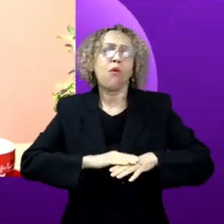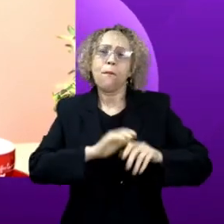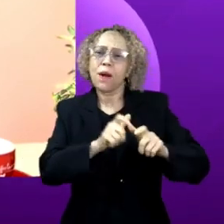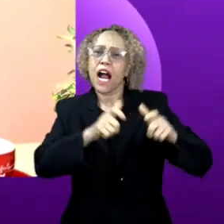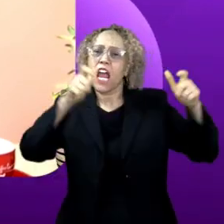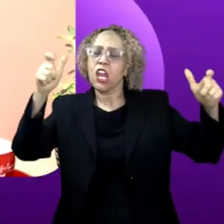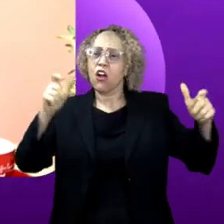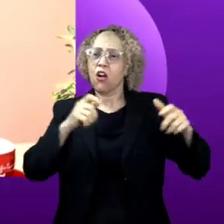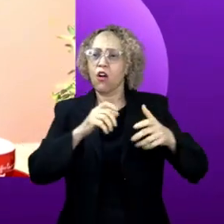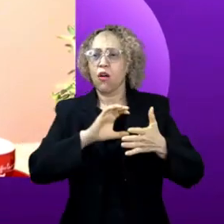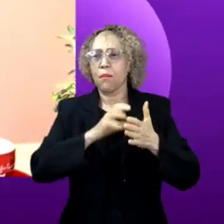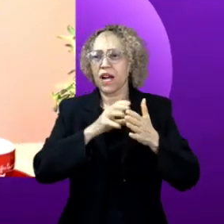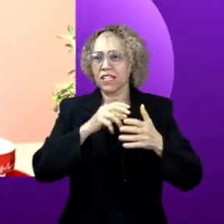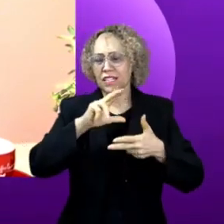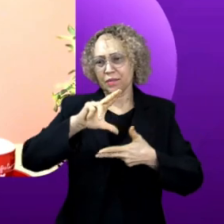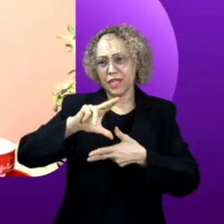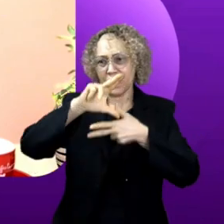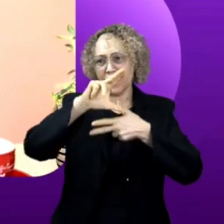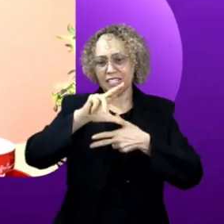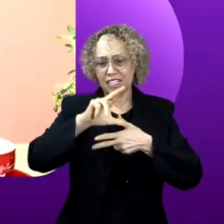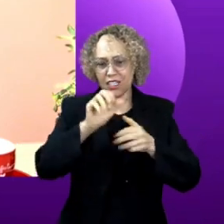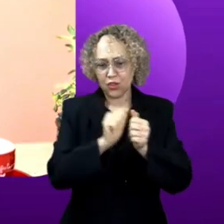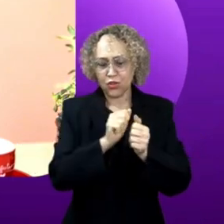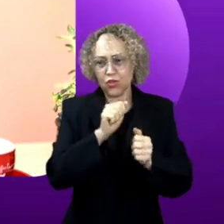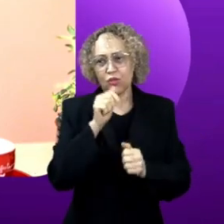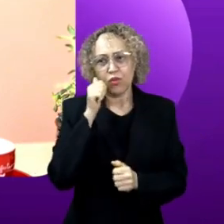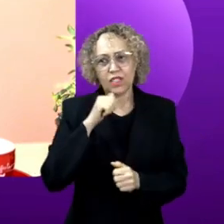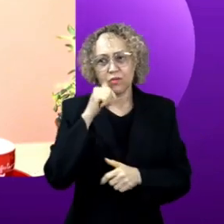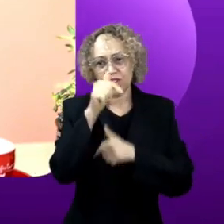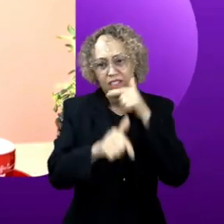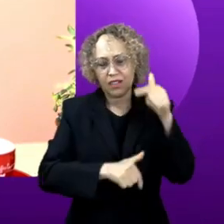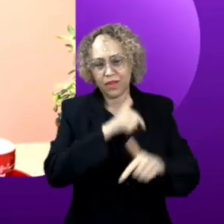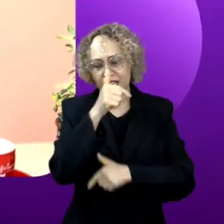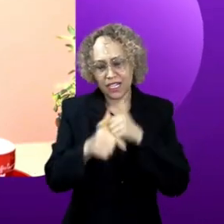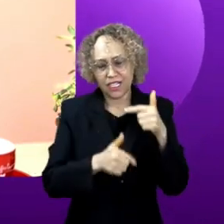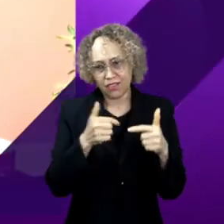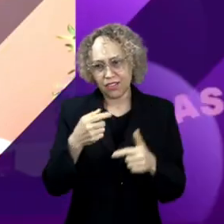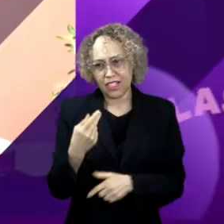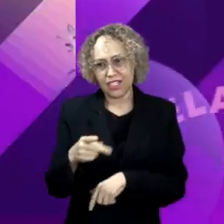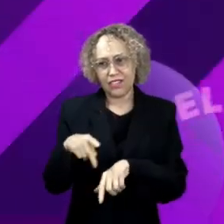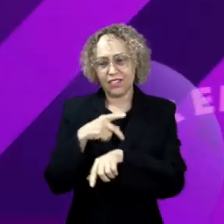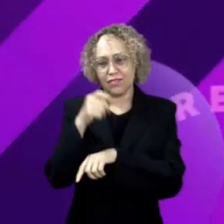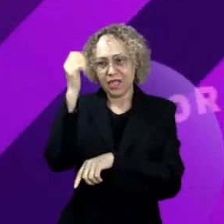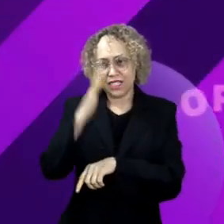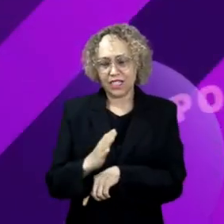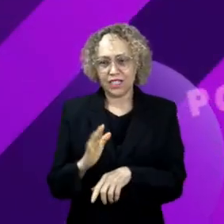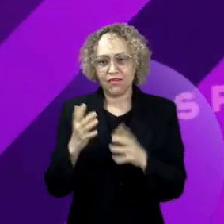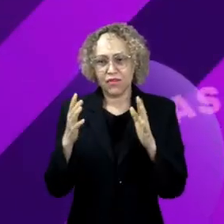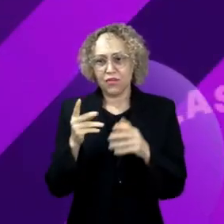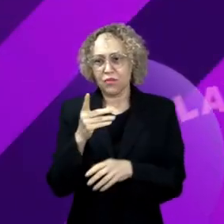mulheres trabalhadoras desse país. Viva o PT, viva a nossa mulherada!